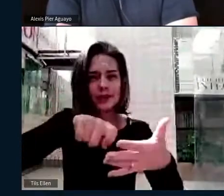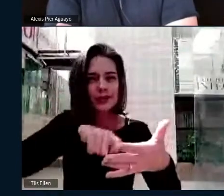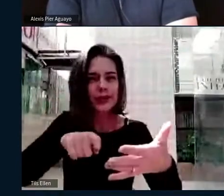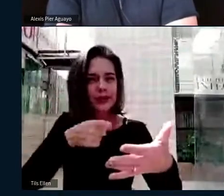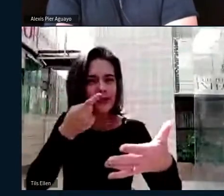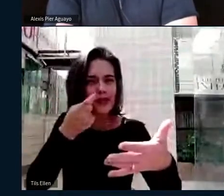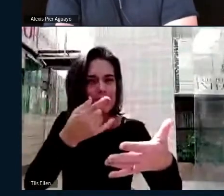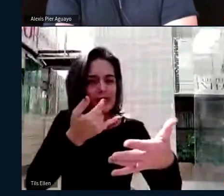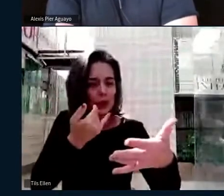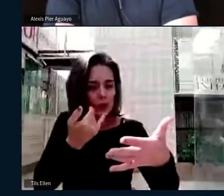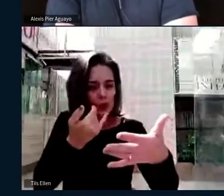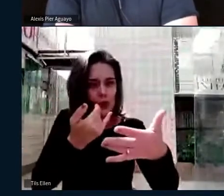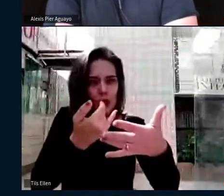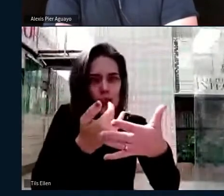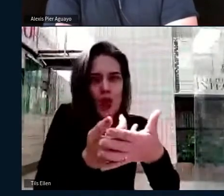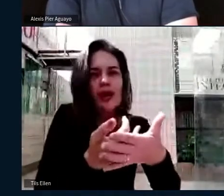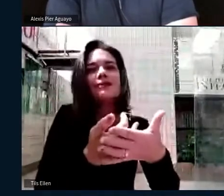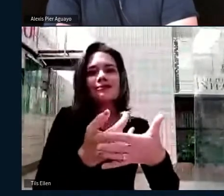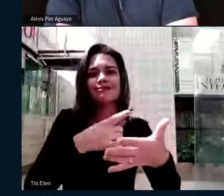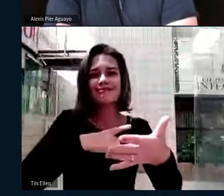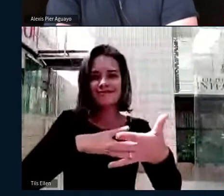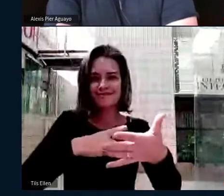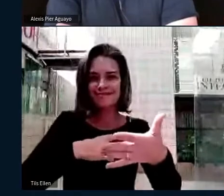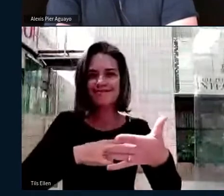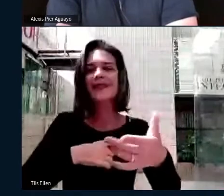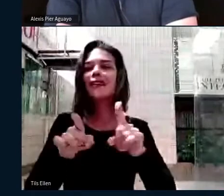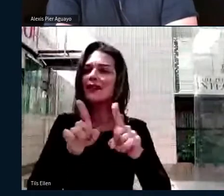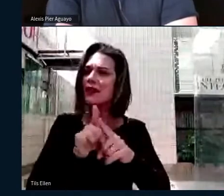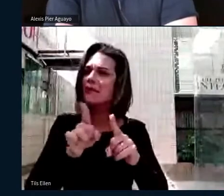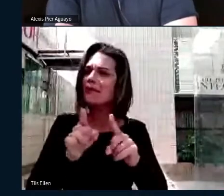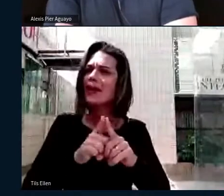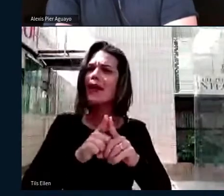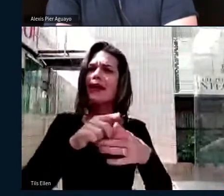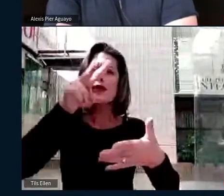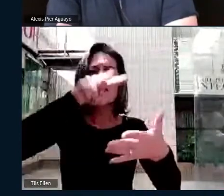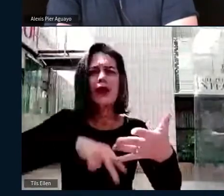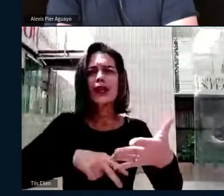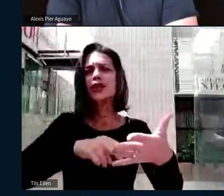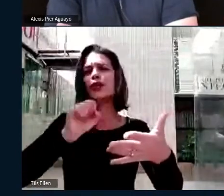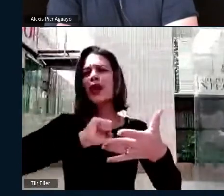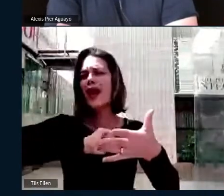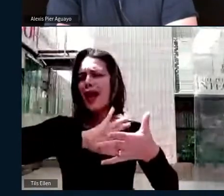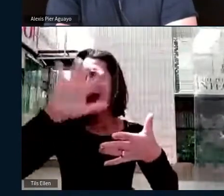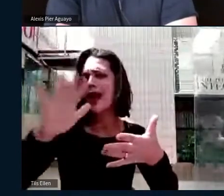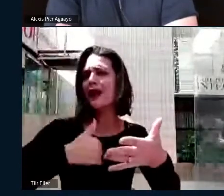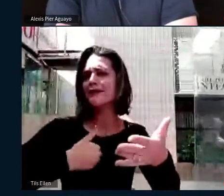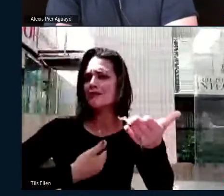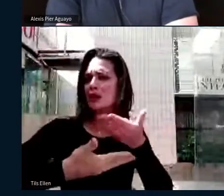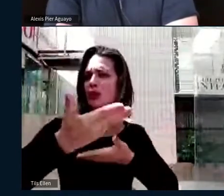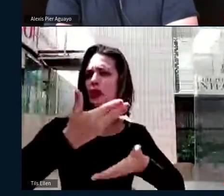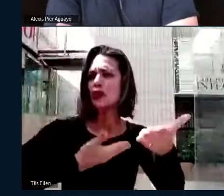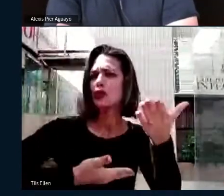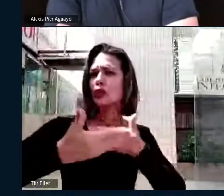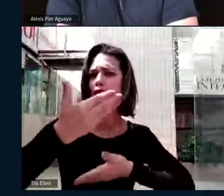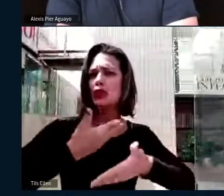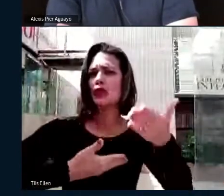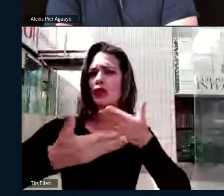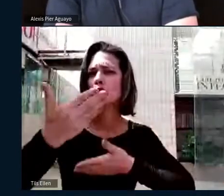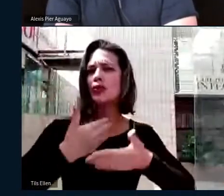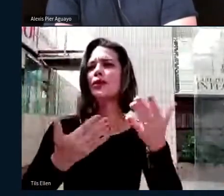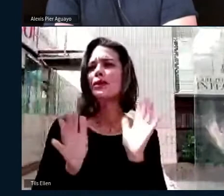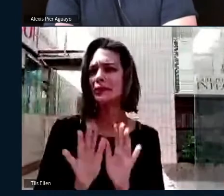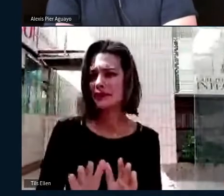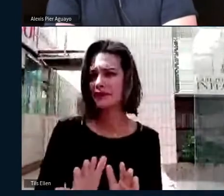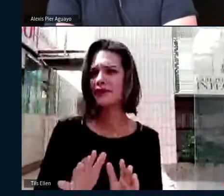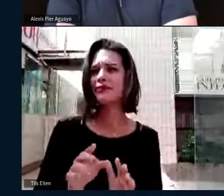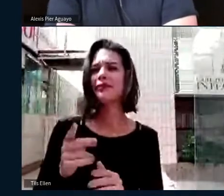uma escrita que é compreensível. Eu fui me envolvendo. A começar da introdução,